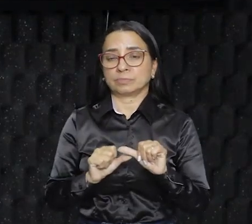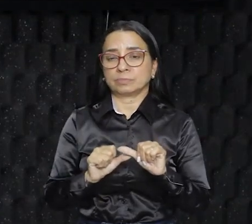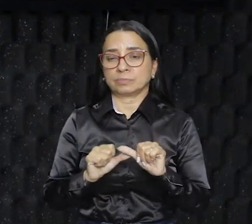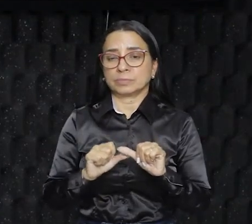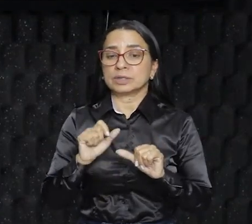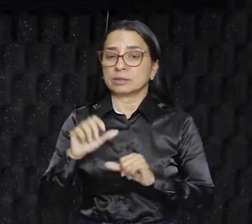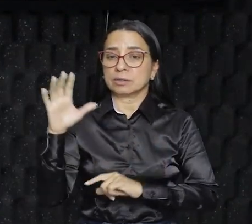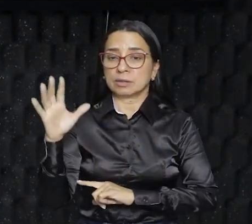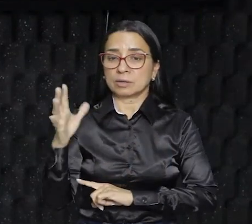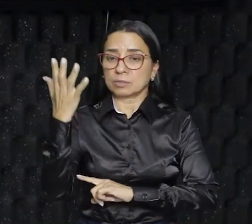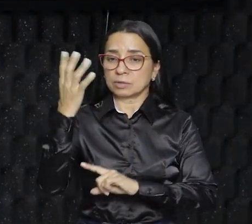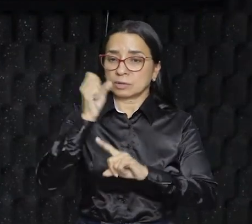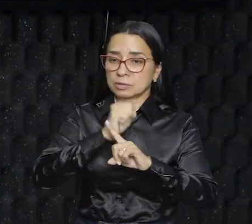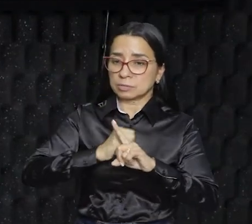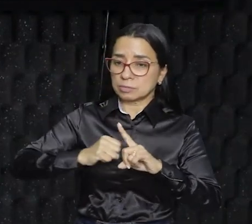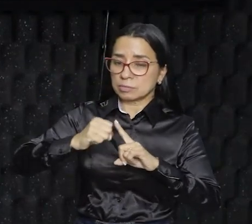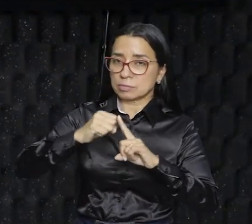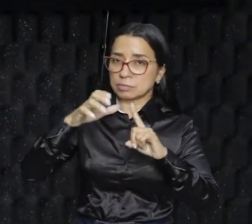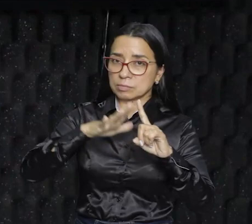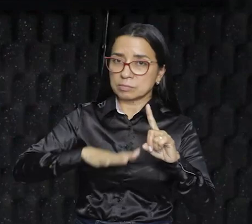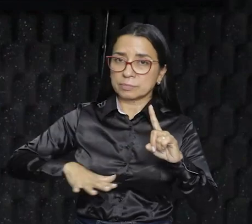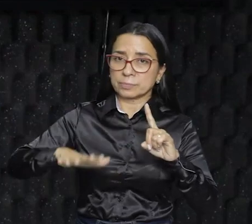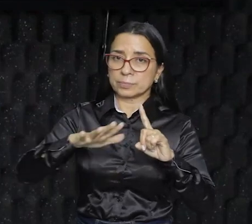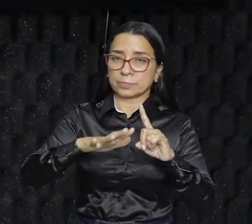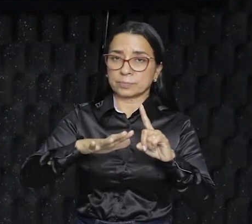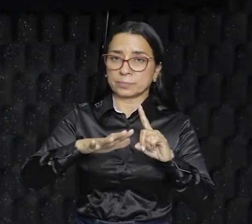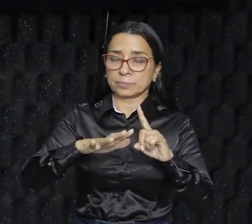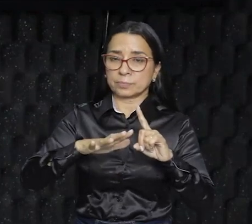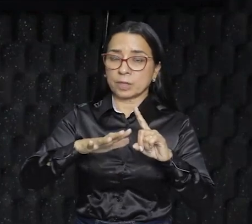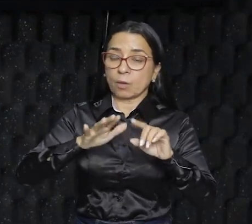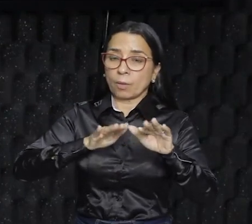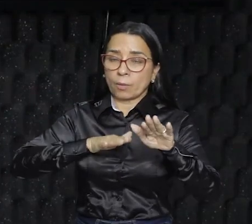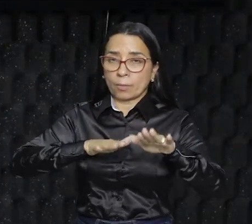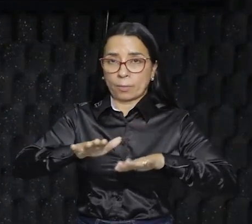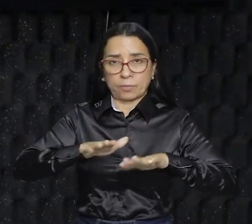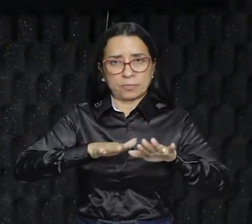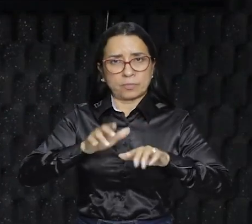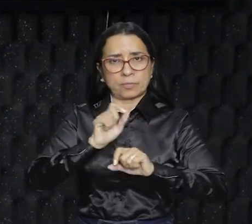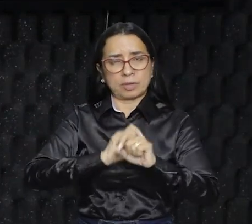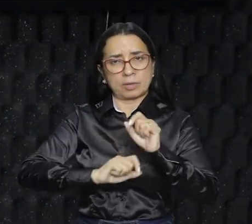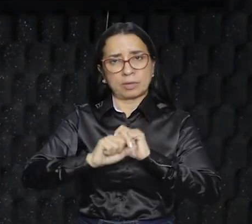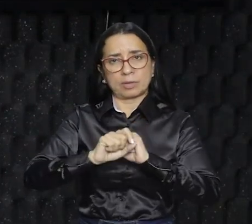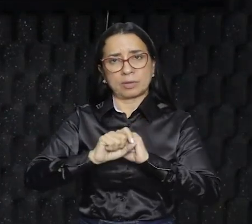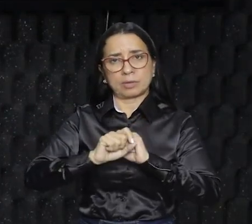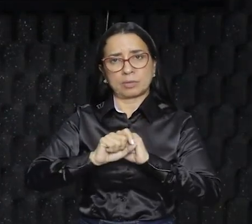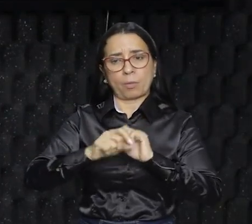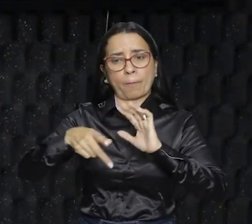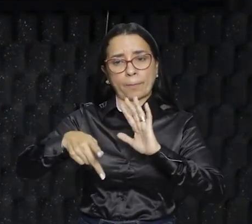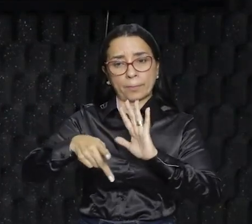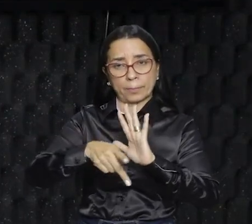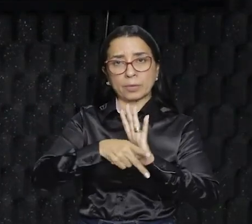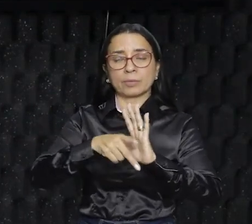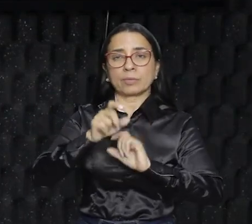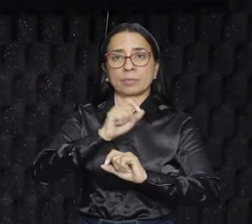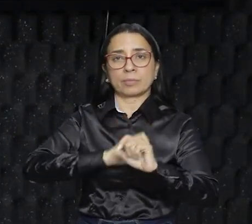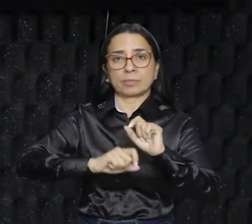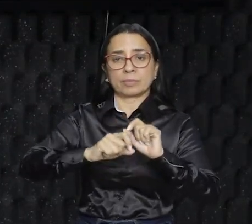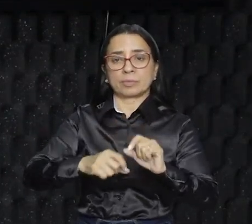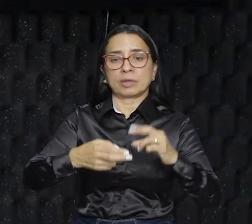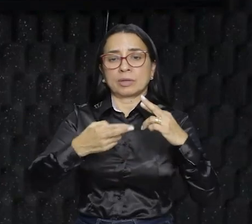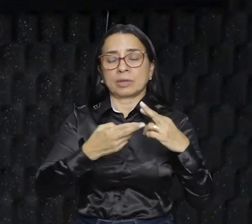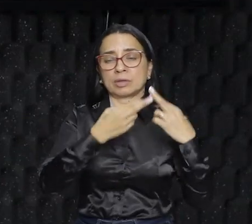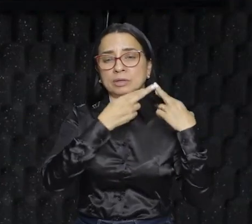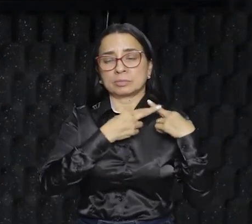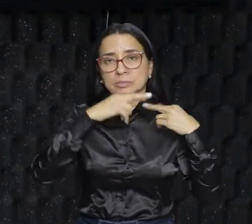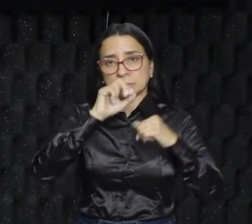vai ocorrer nessa sociedade. Um movimento, de uma forma mais específica, responsável por